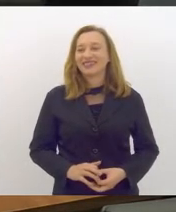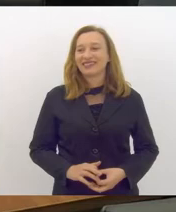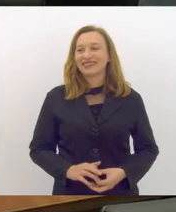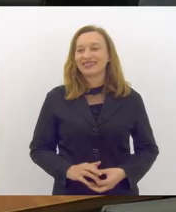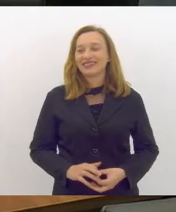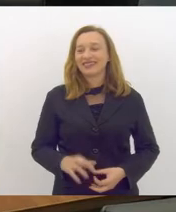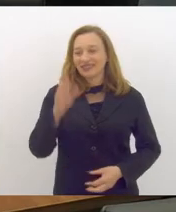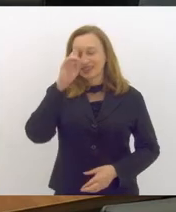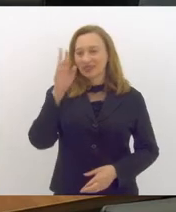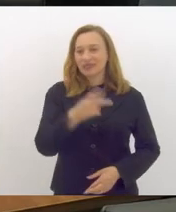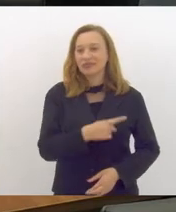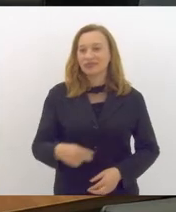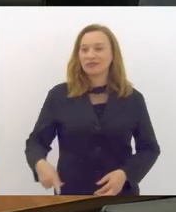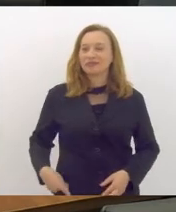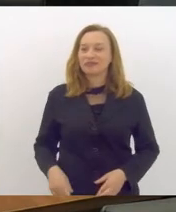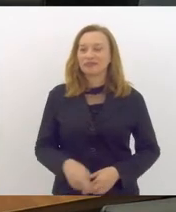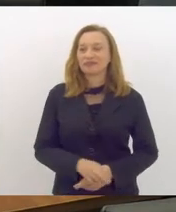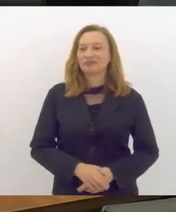Senhor presidente,